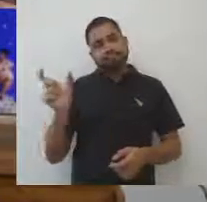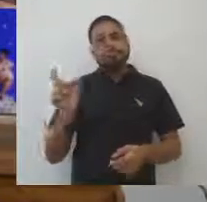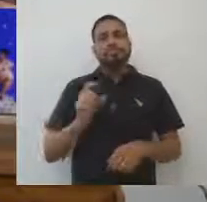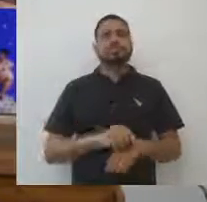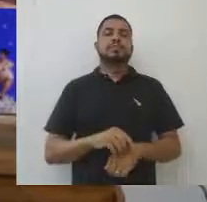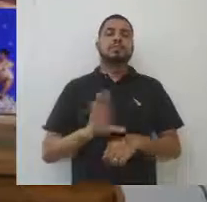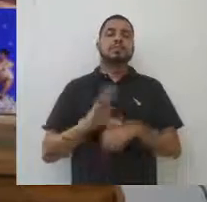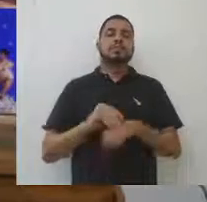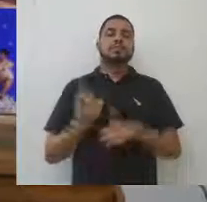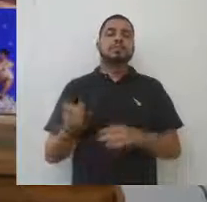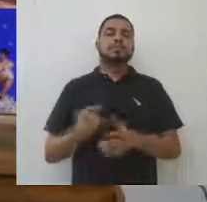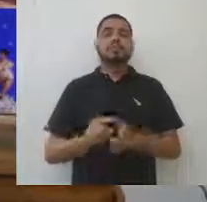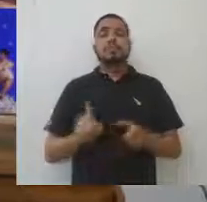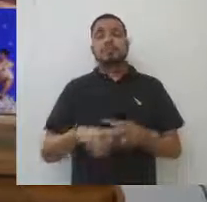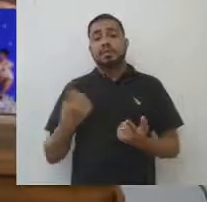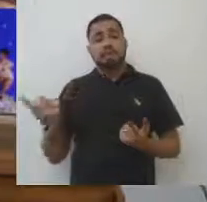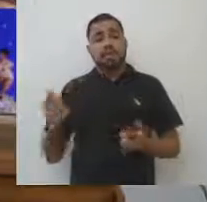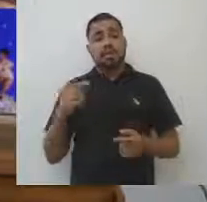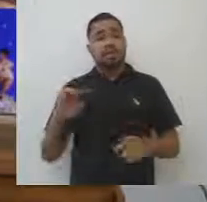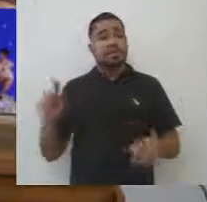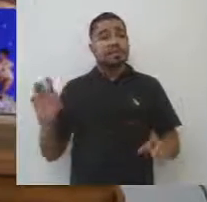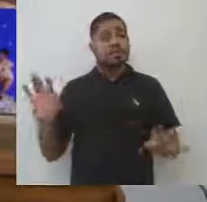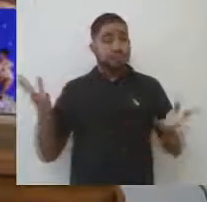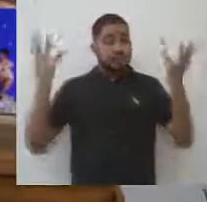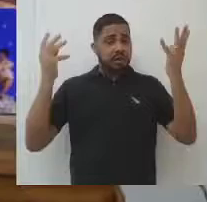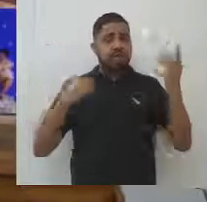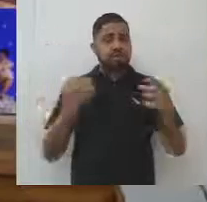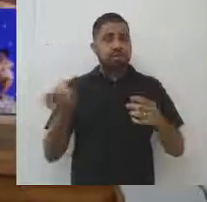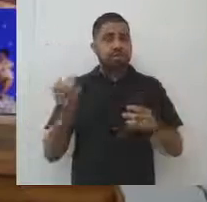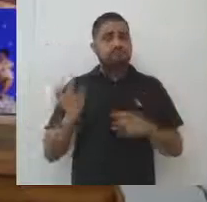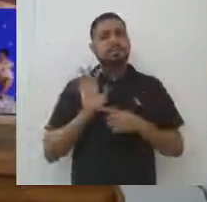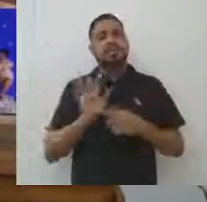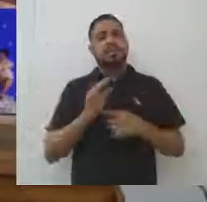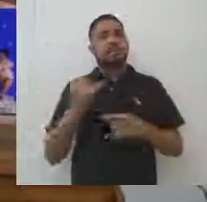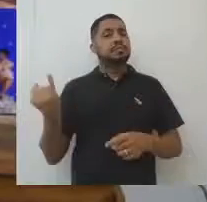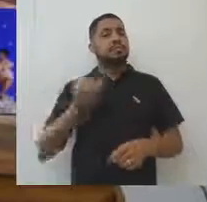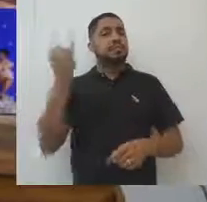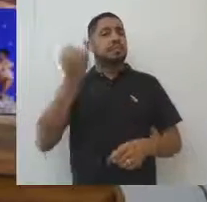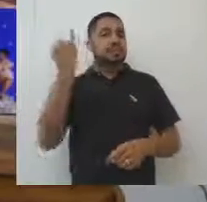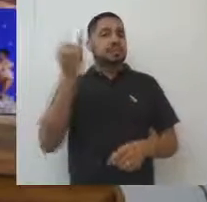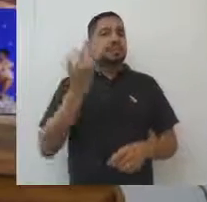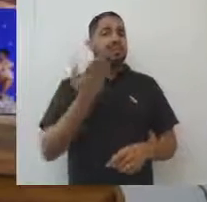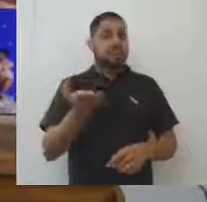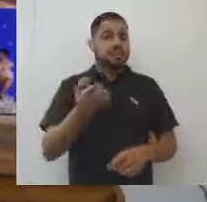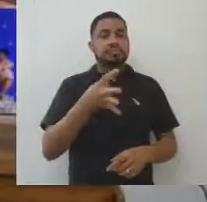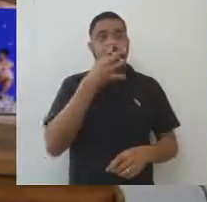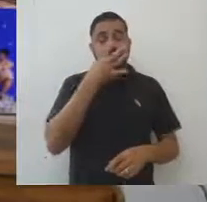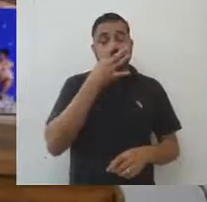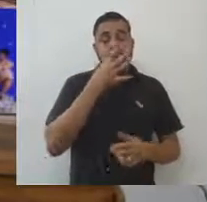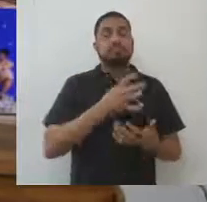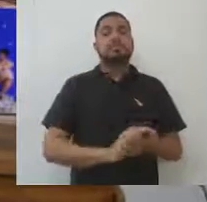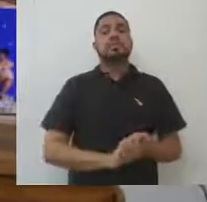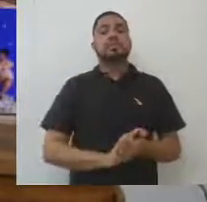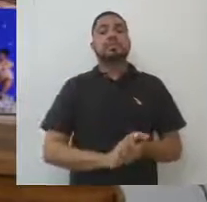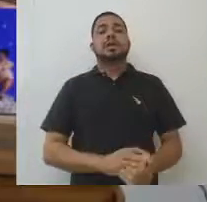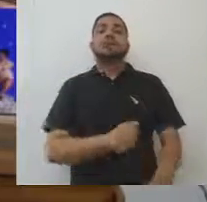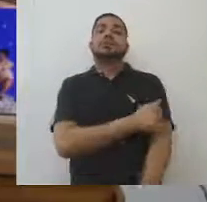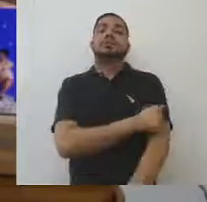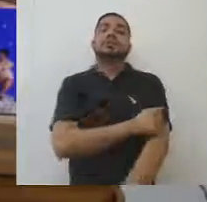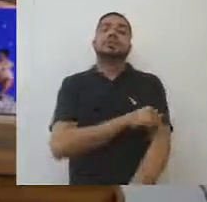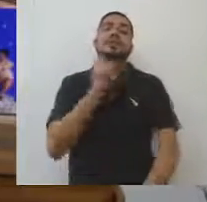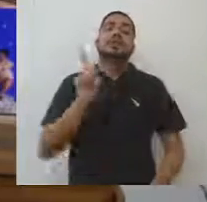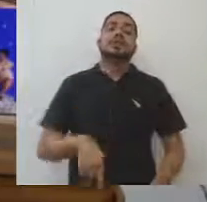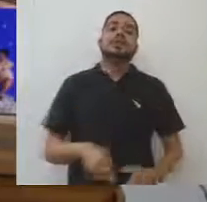Deborah Cook, né? Mas o espetáculo que eu quero trazer, que eu acho que é importantíssimo de você assistir, estudante, é